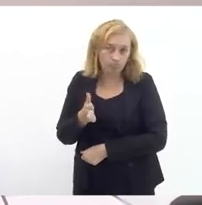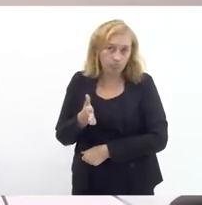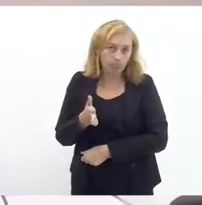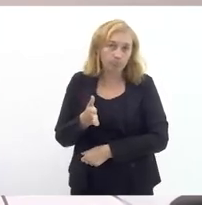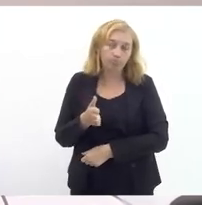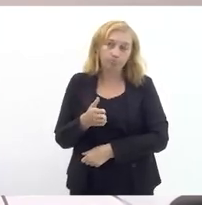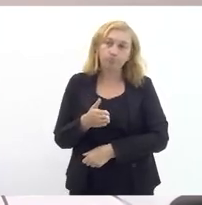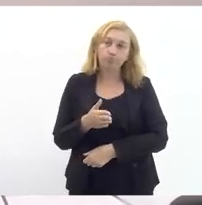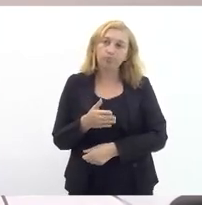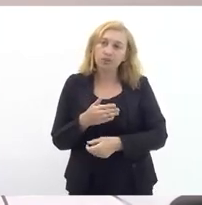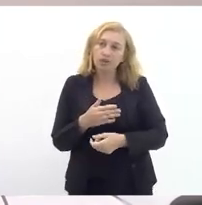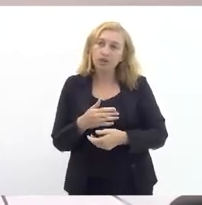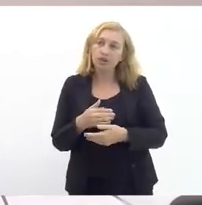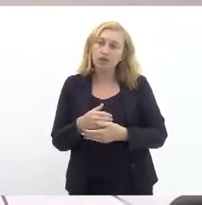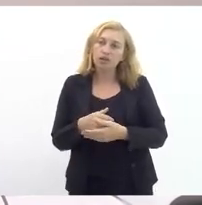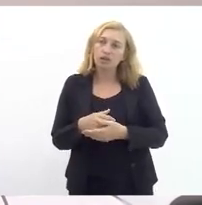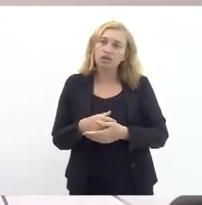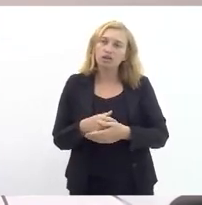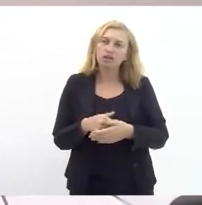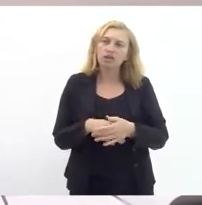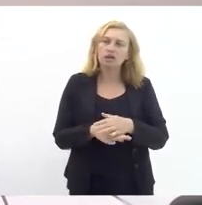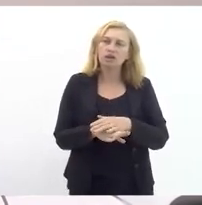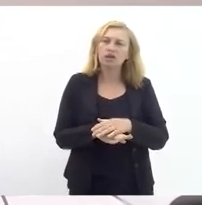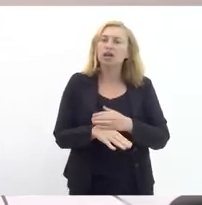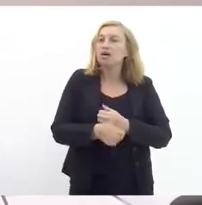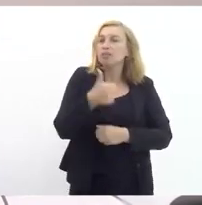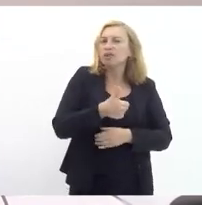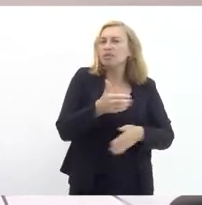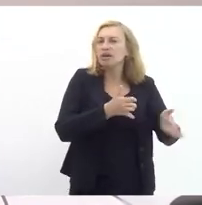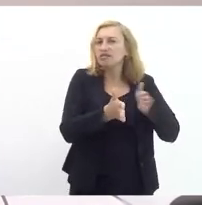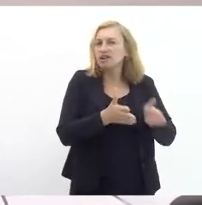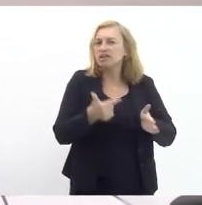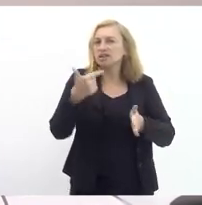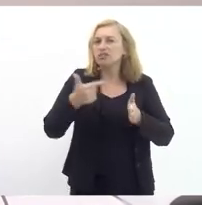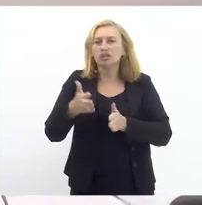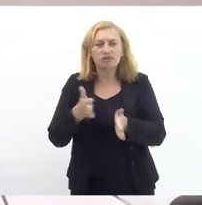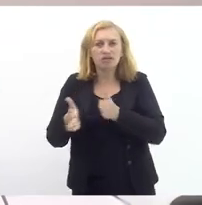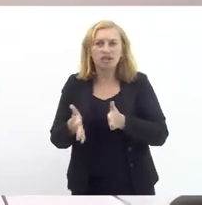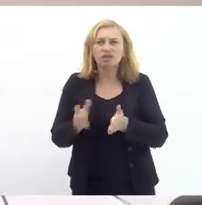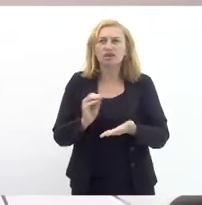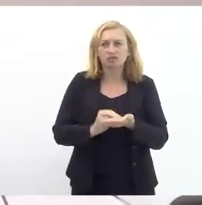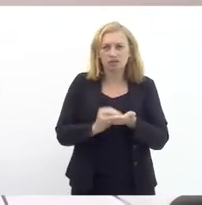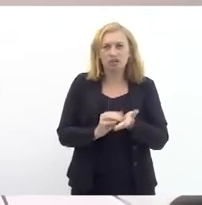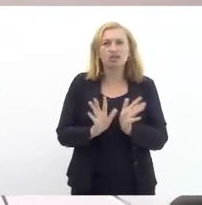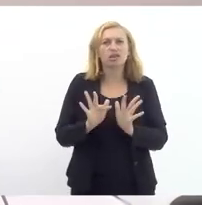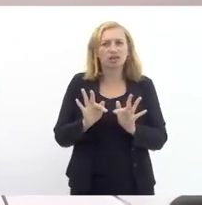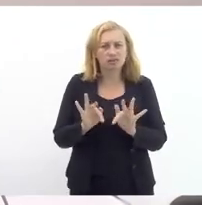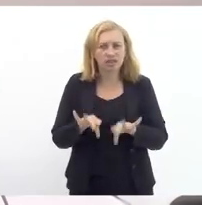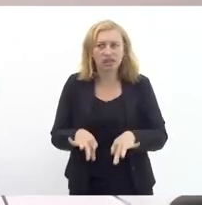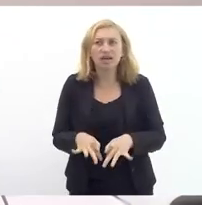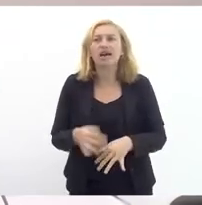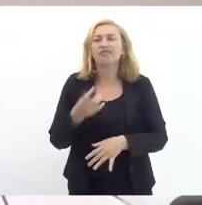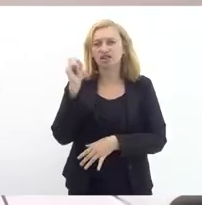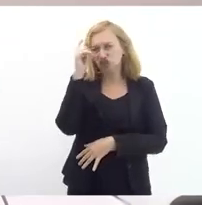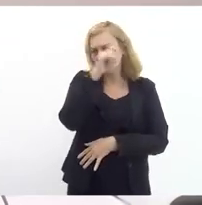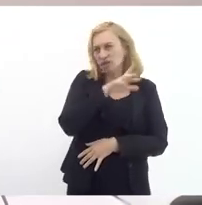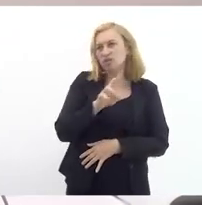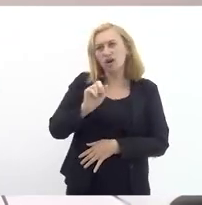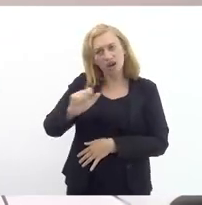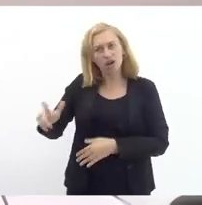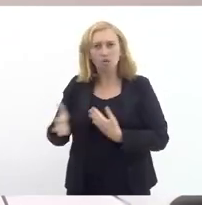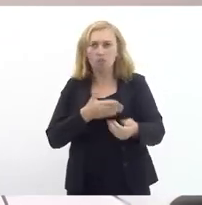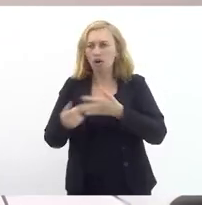aguardando a finalização analítica da primeira fase, da falta da segunda fase. Aí, Raquel, fica difícil de qualquer membro aqui dessa